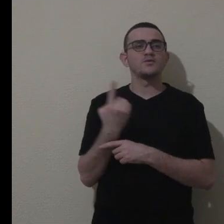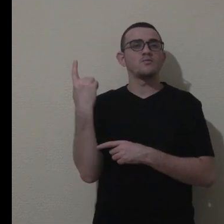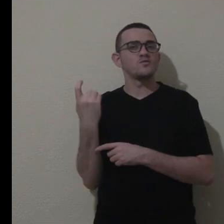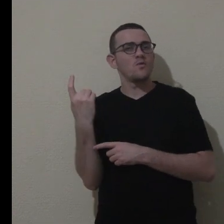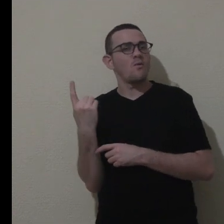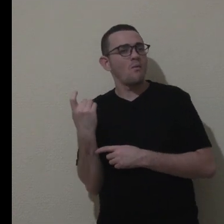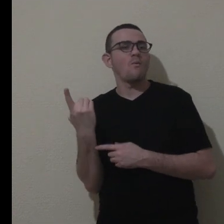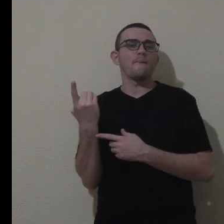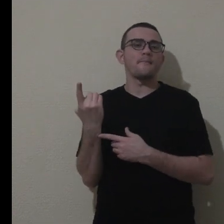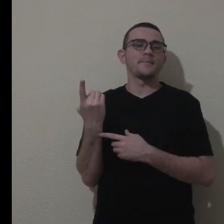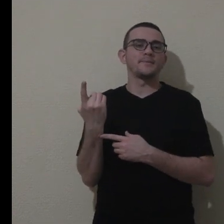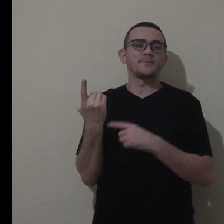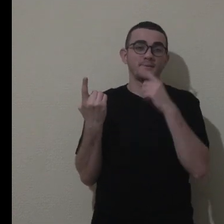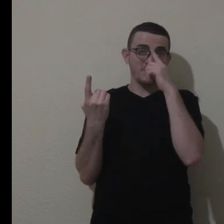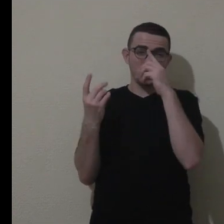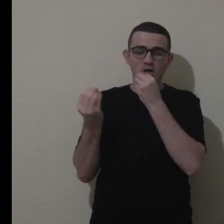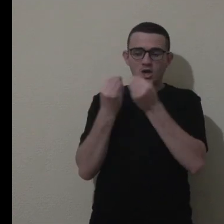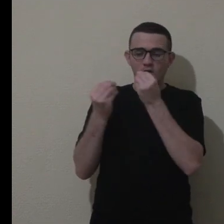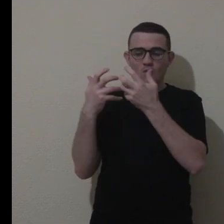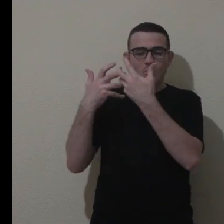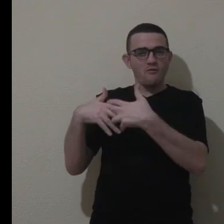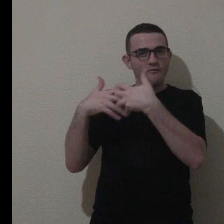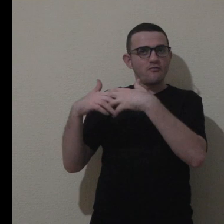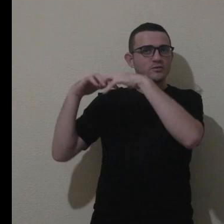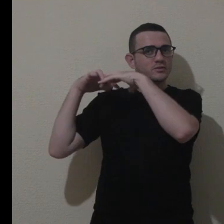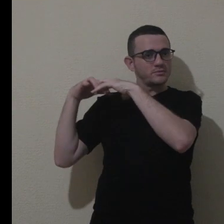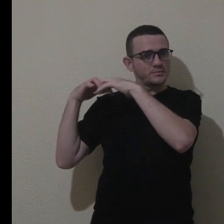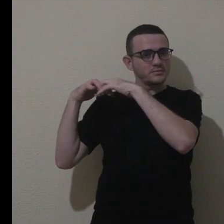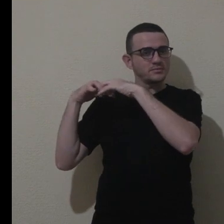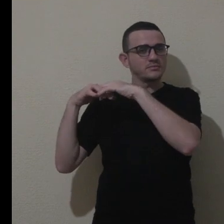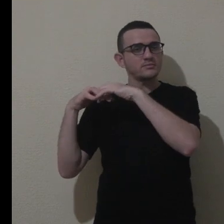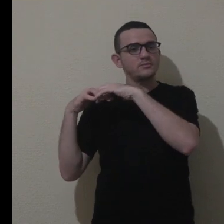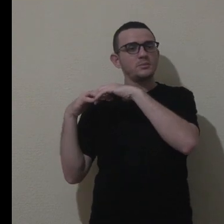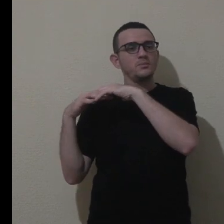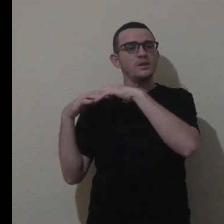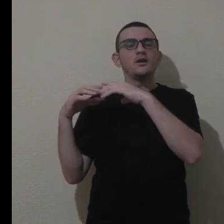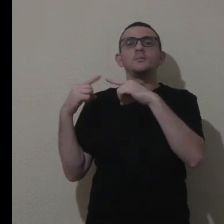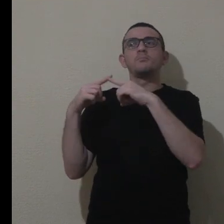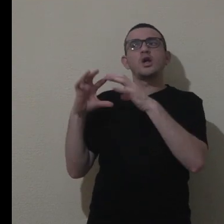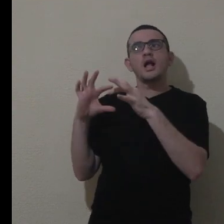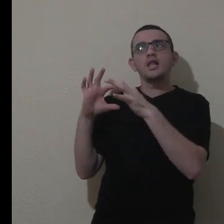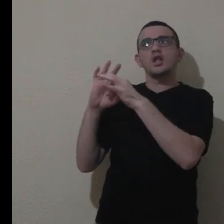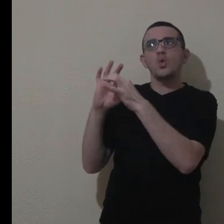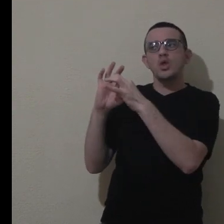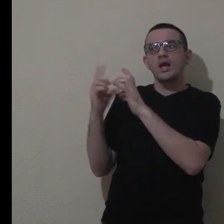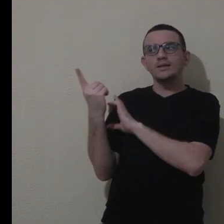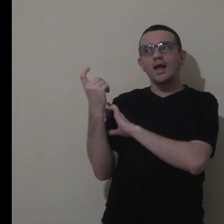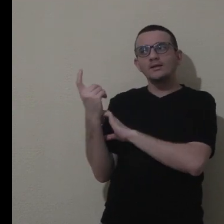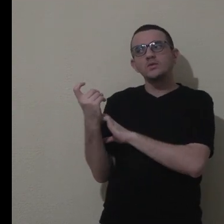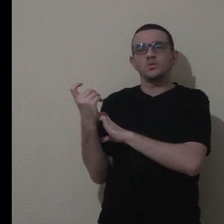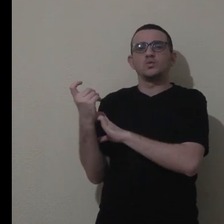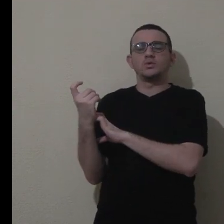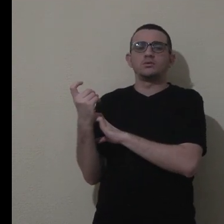somos únicos em termos, né, de como o cérebro funciona. Ela está, digamos, conectada de uma